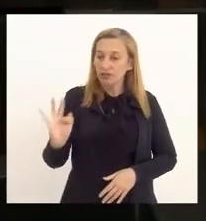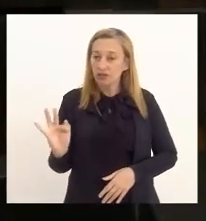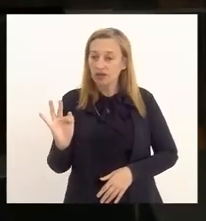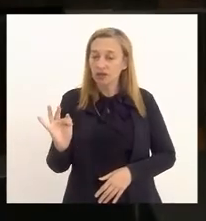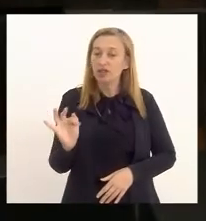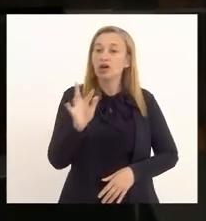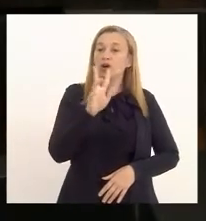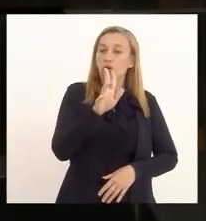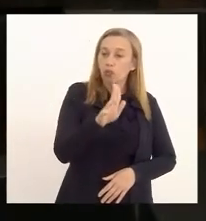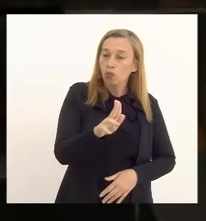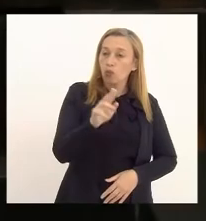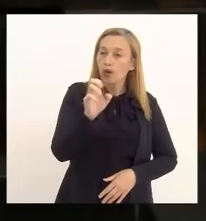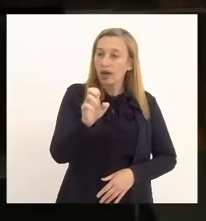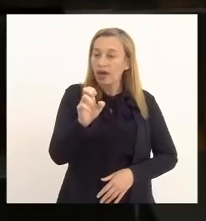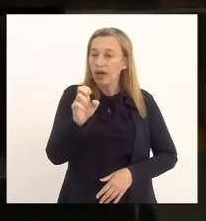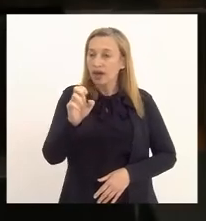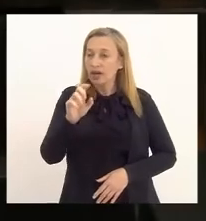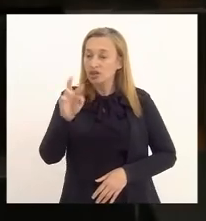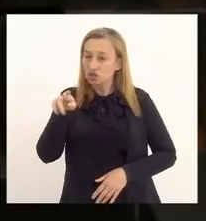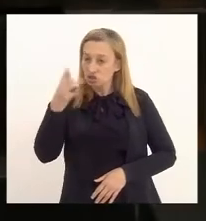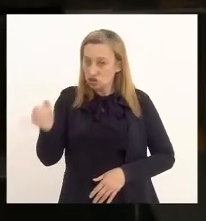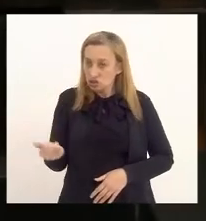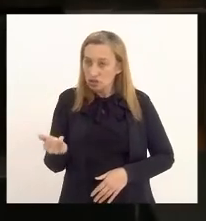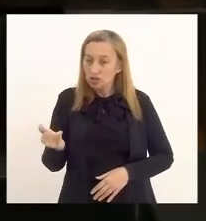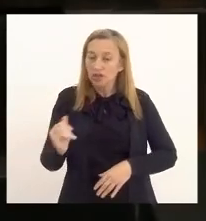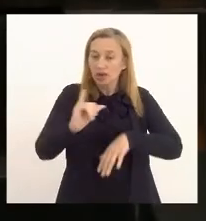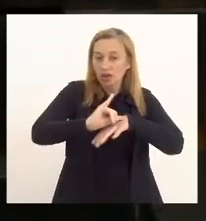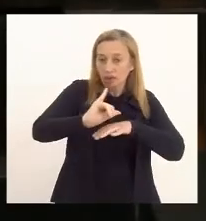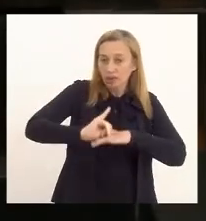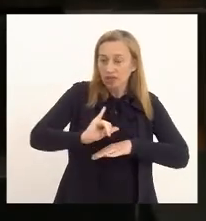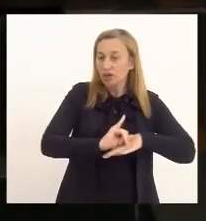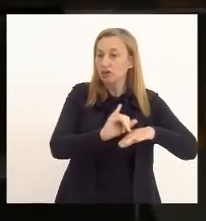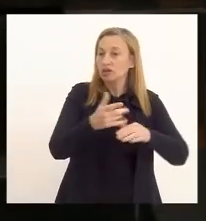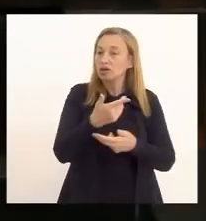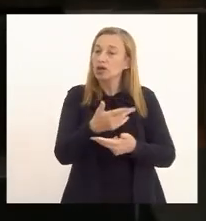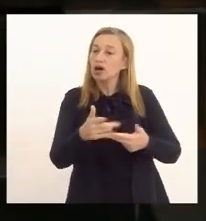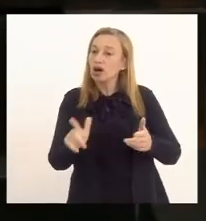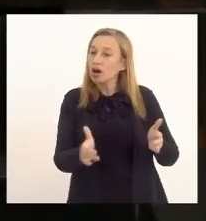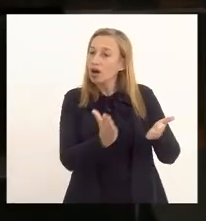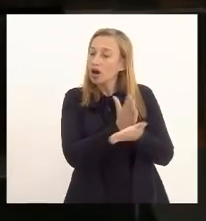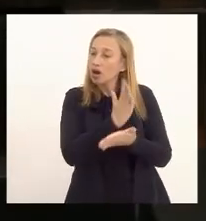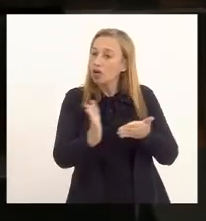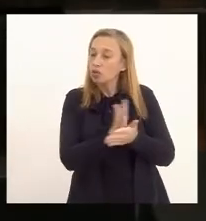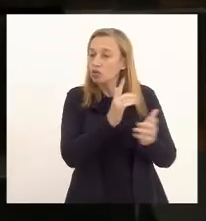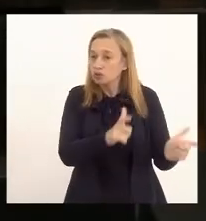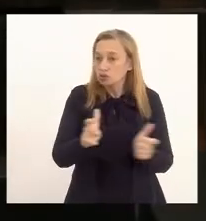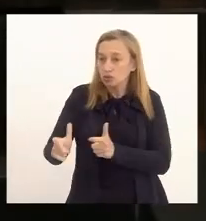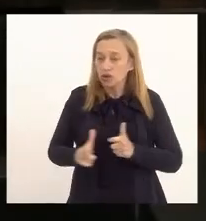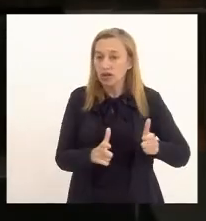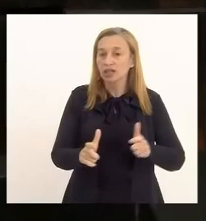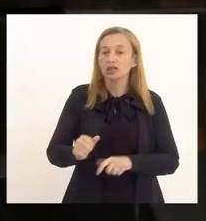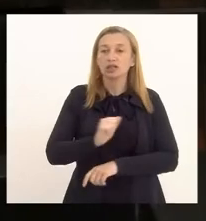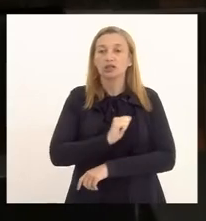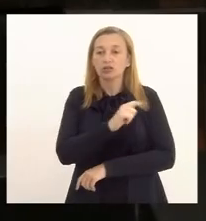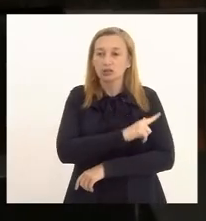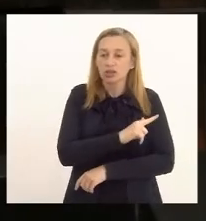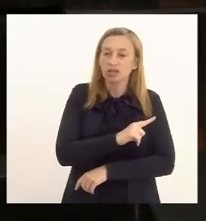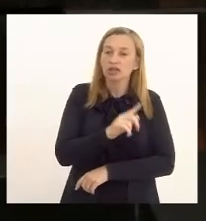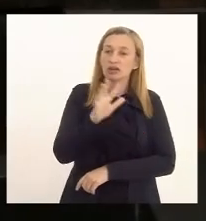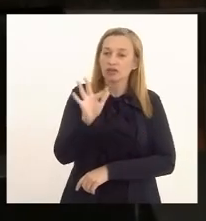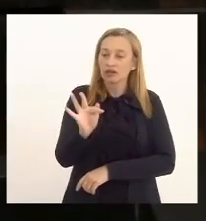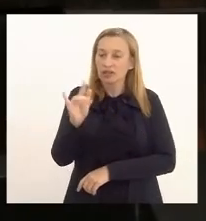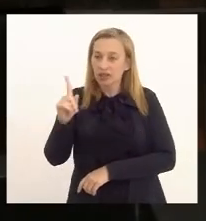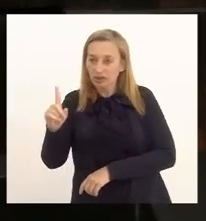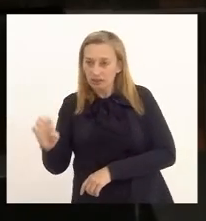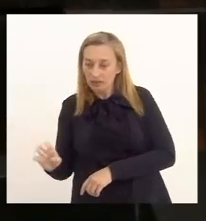Fluminense, a UERJ, sediada na capital com algumas unidades fora, destacando a FFP em São Gonçalo, a FEBEF em Duque de